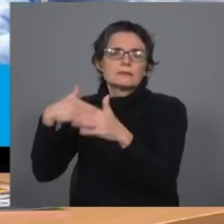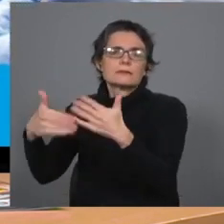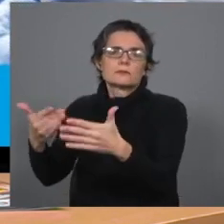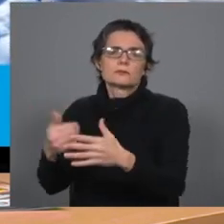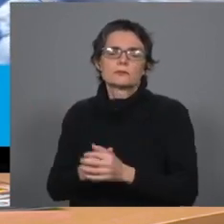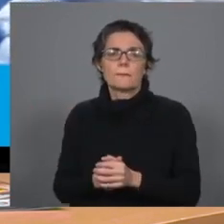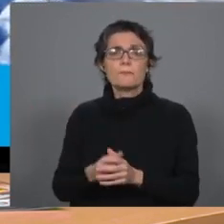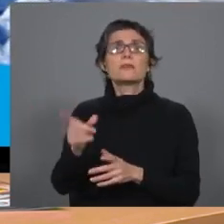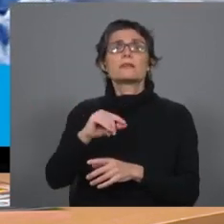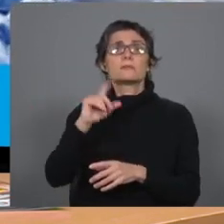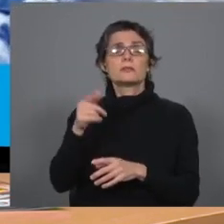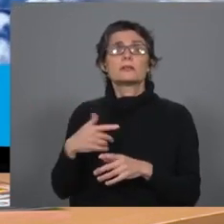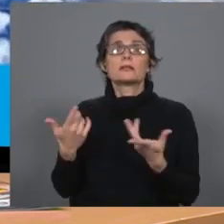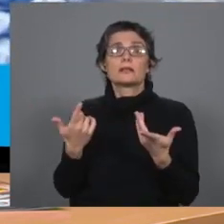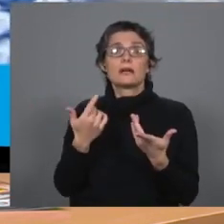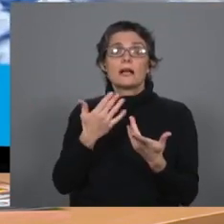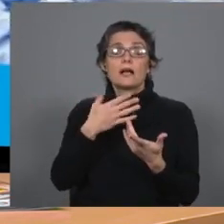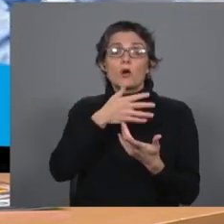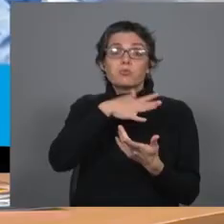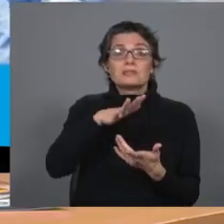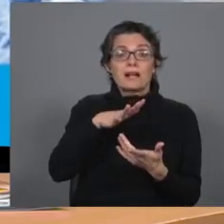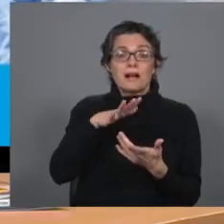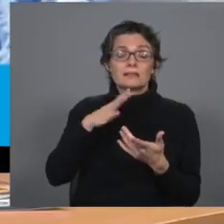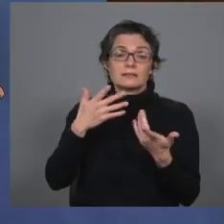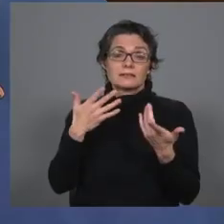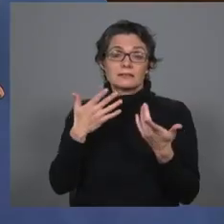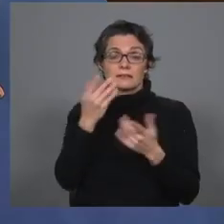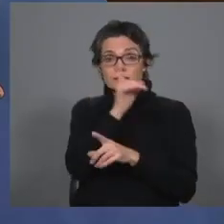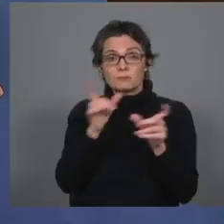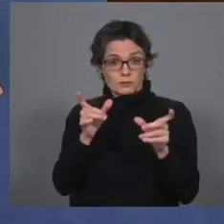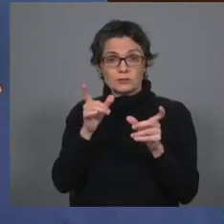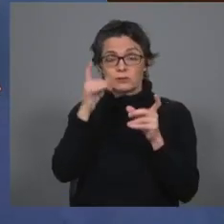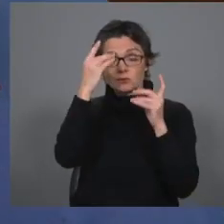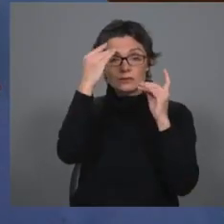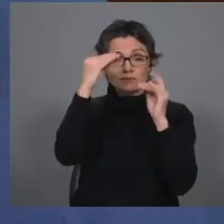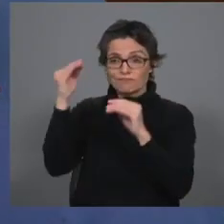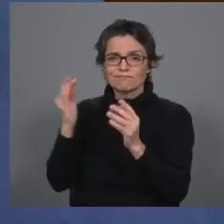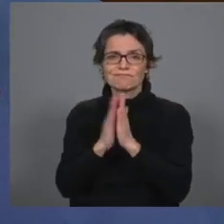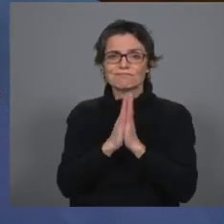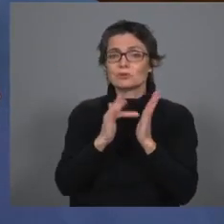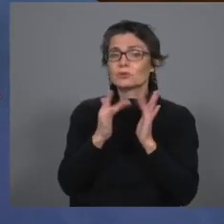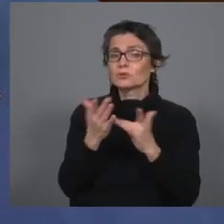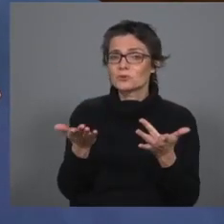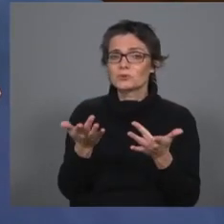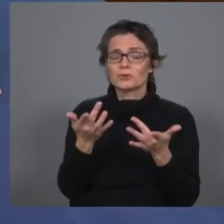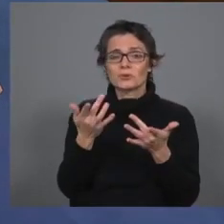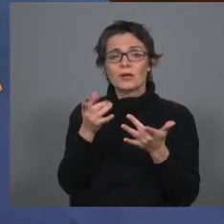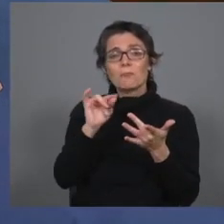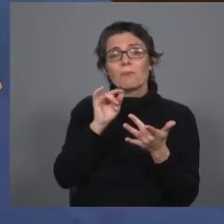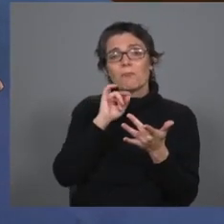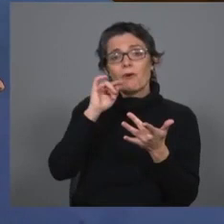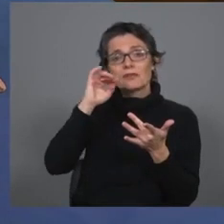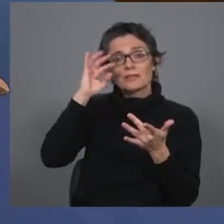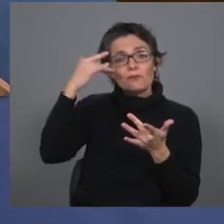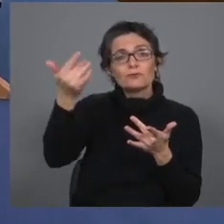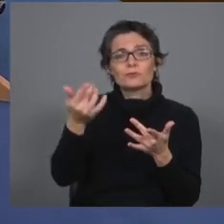cristianismo, que o sangue dos mártires também é semente de cristãos, de novos cristãos. E o missionário está convencido disso, já também o nosso